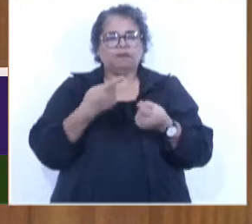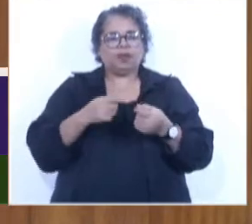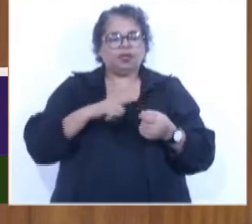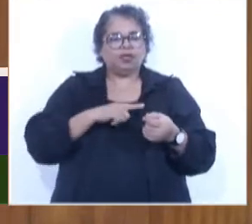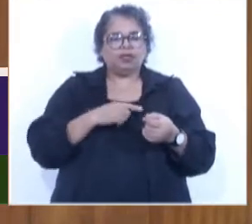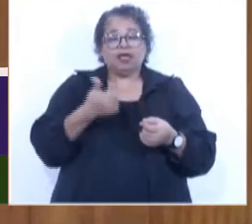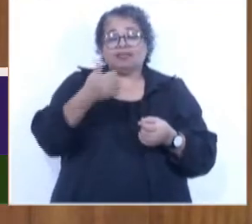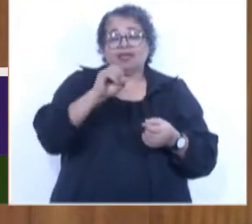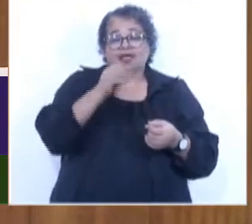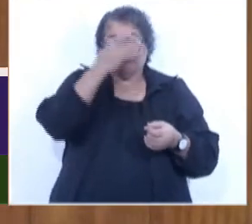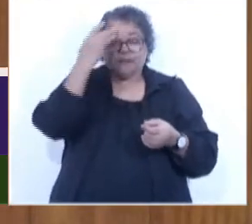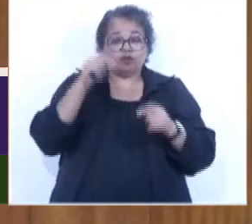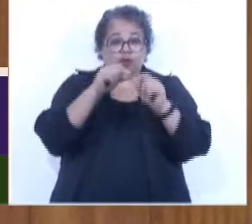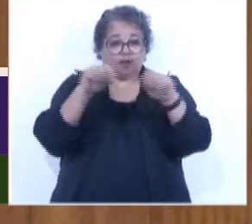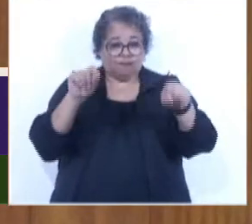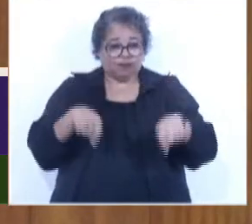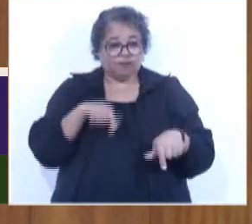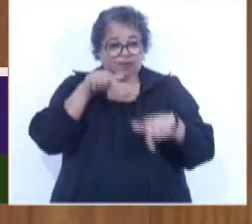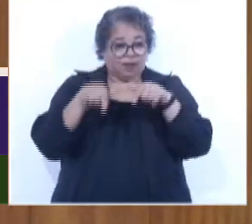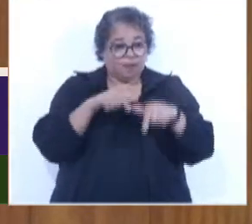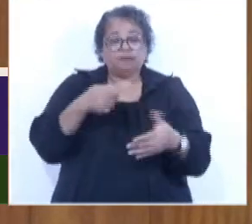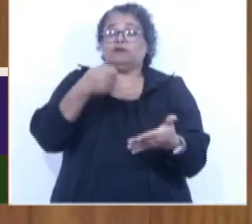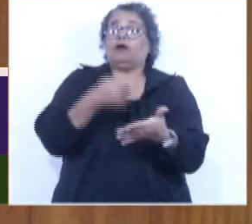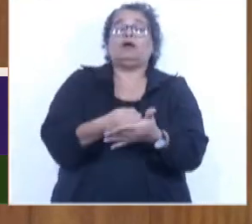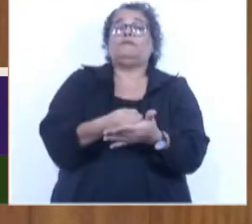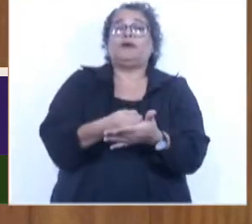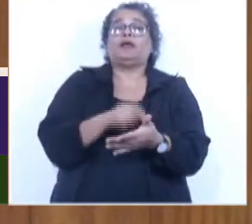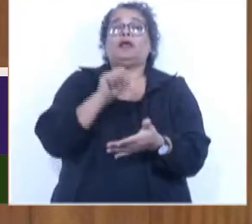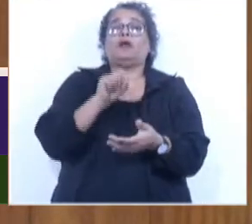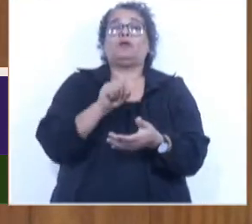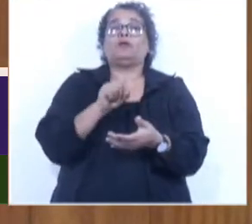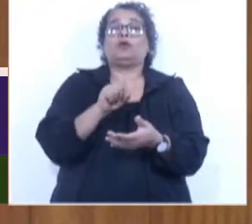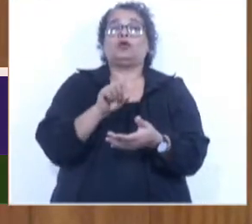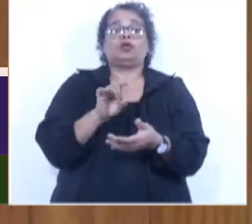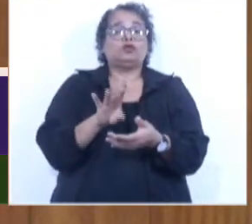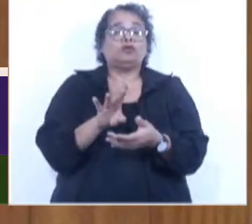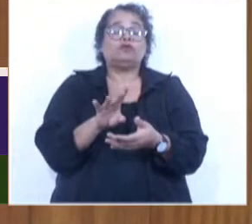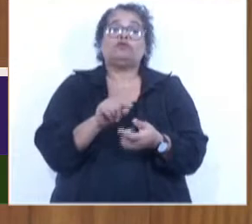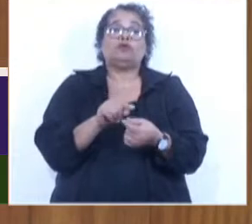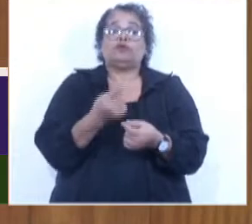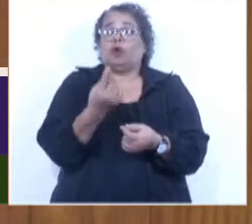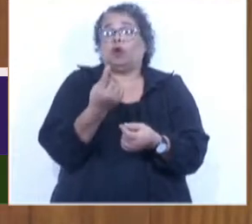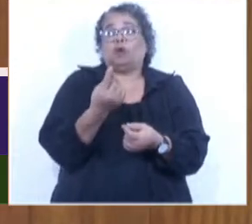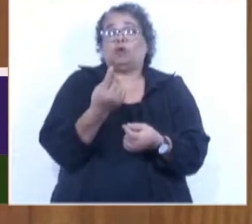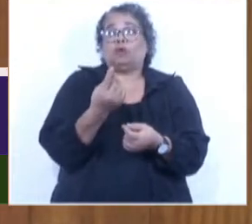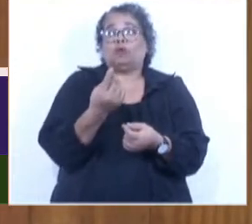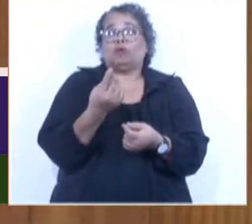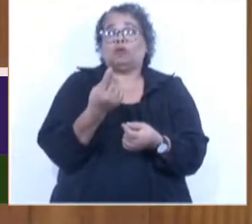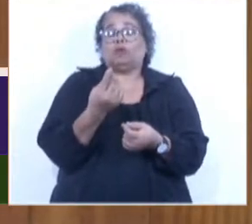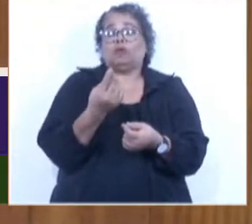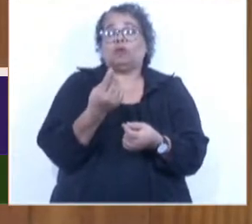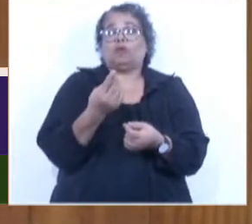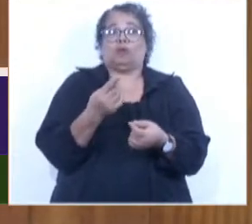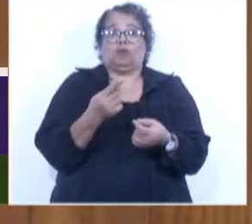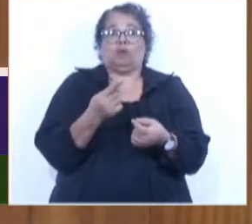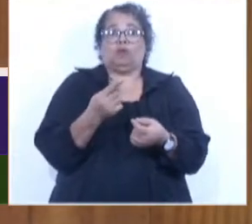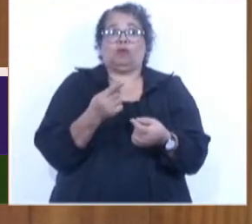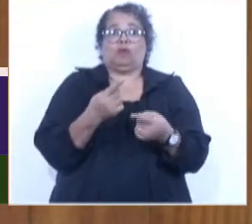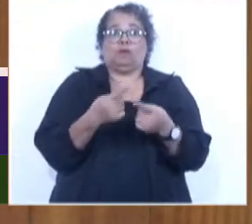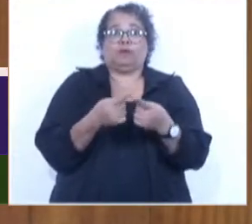Vereador Sérgio ele vai pagar ao fundo apenas relativo a um para que o